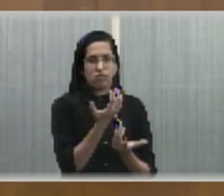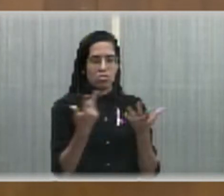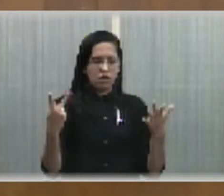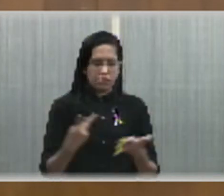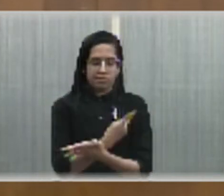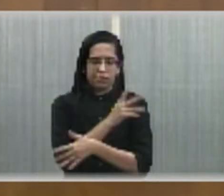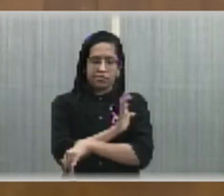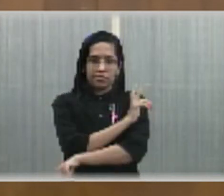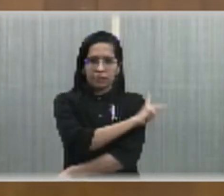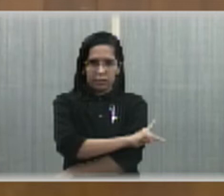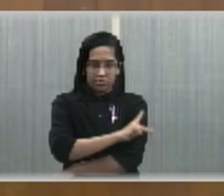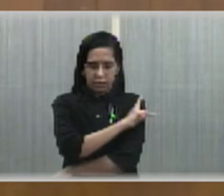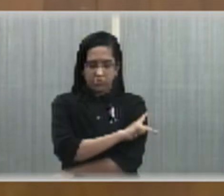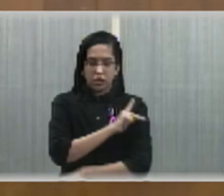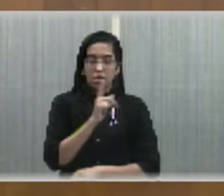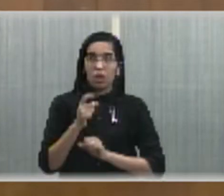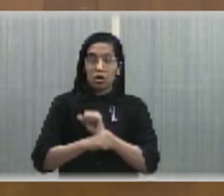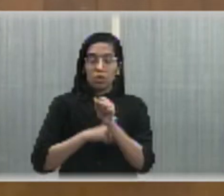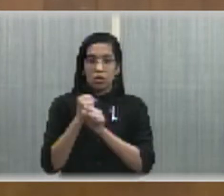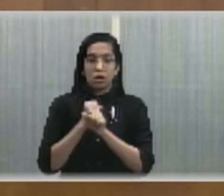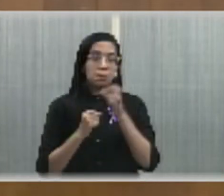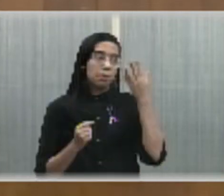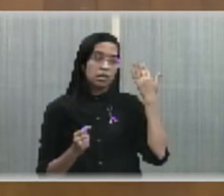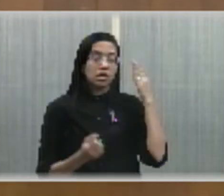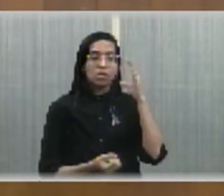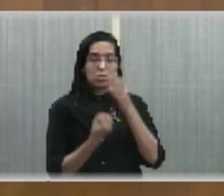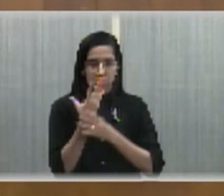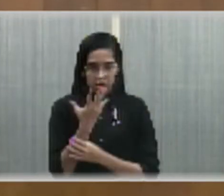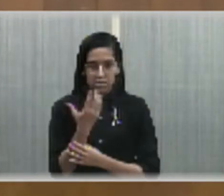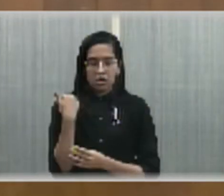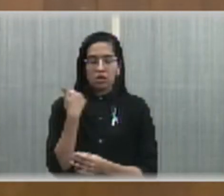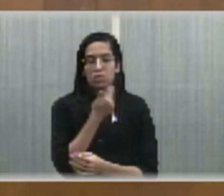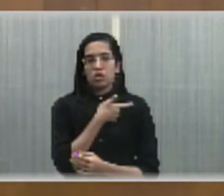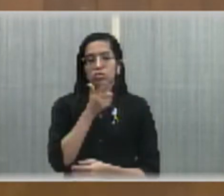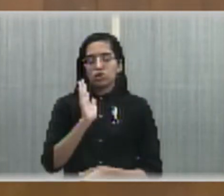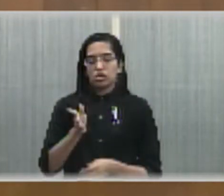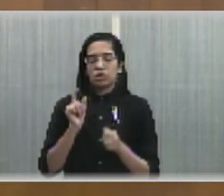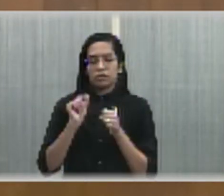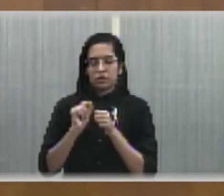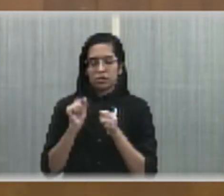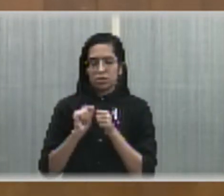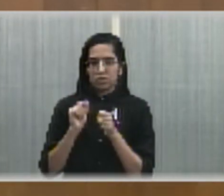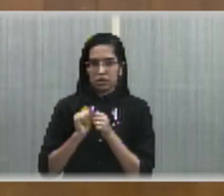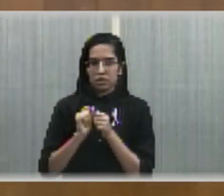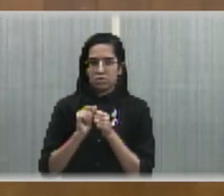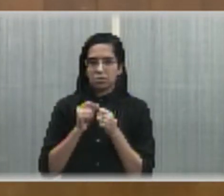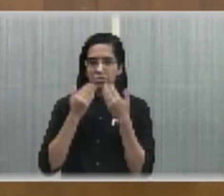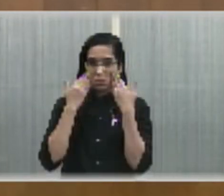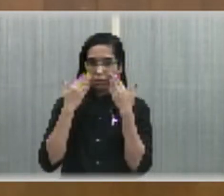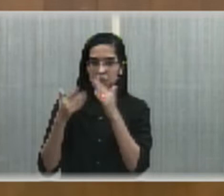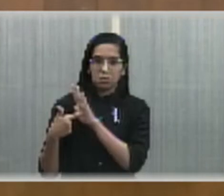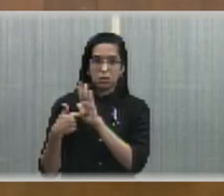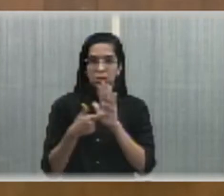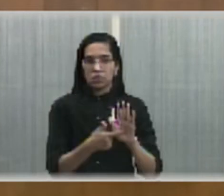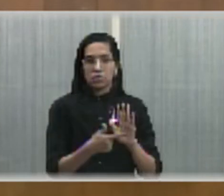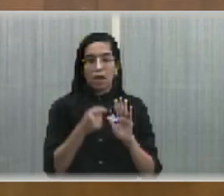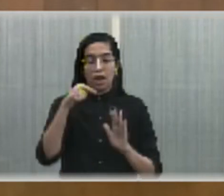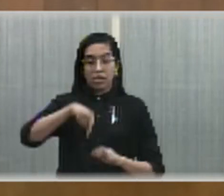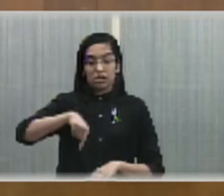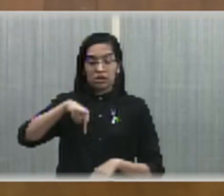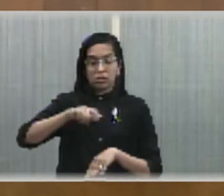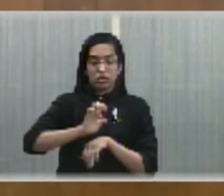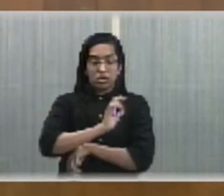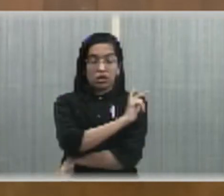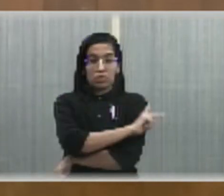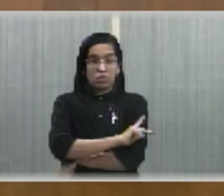nós realizamos, foi apresentada aqui toda uma situação, inclusive foi um dos estados brasileiros com